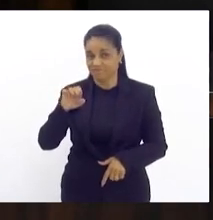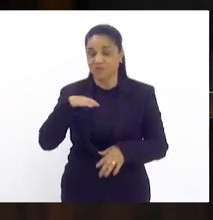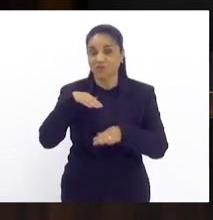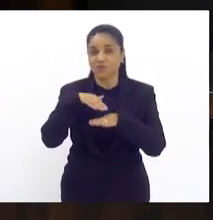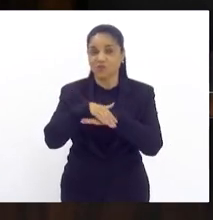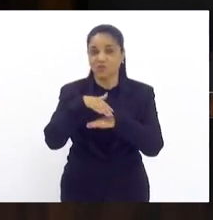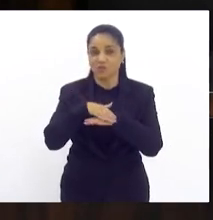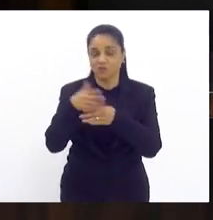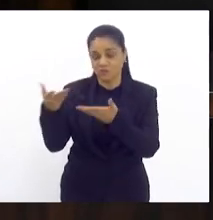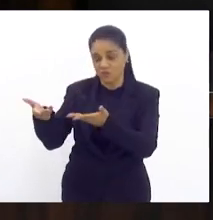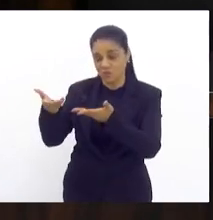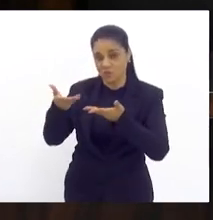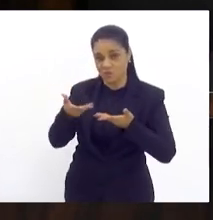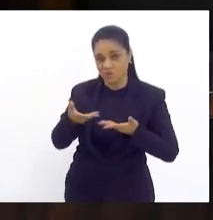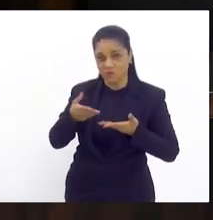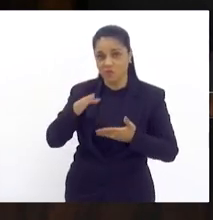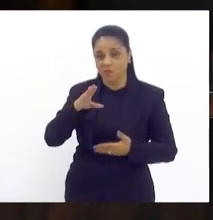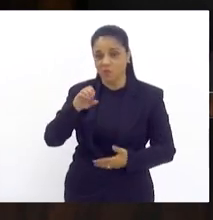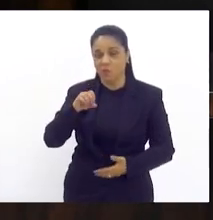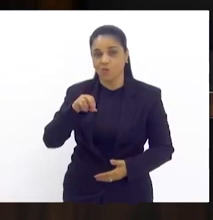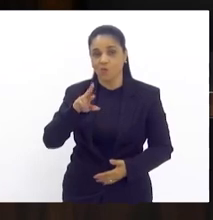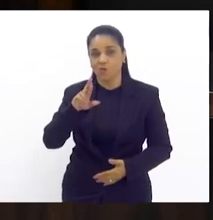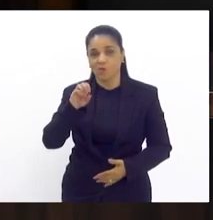noite, convido o coronel